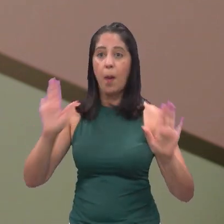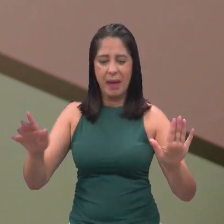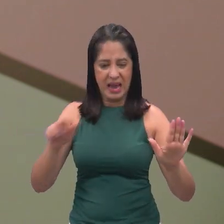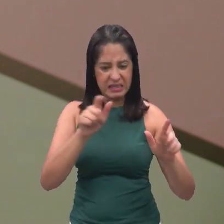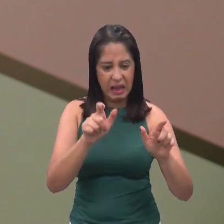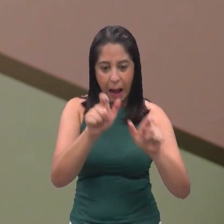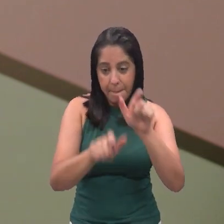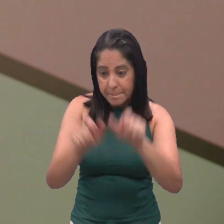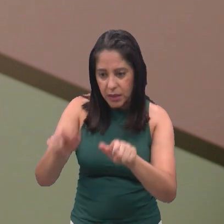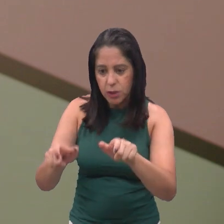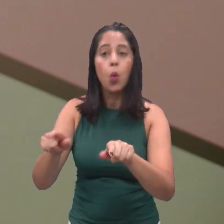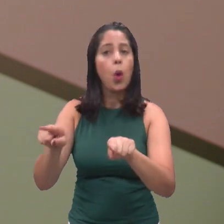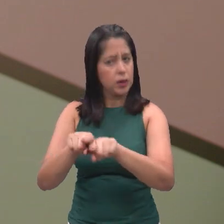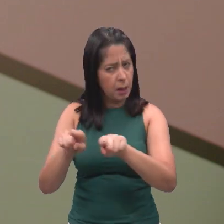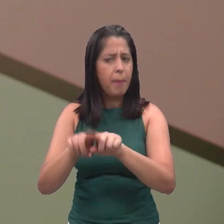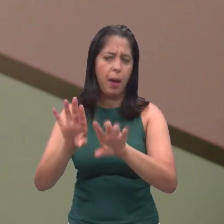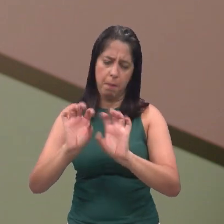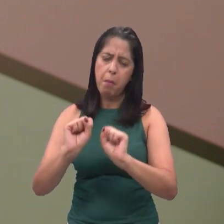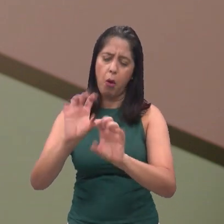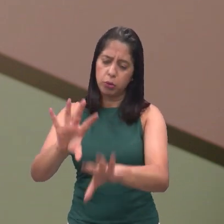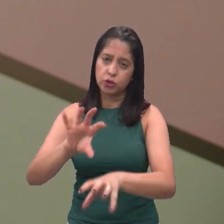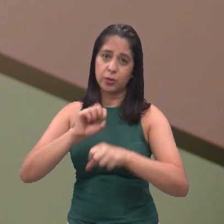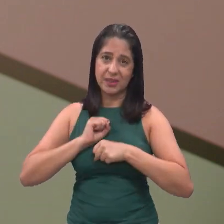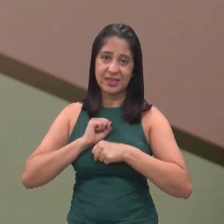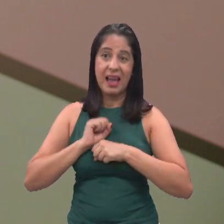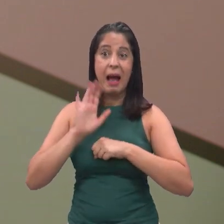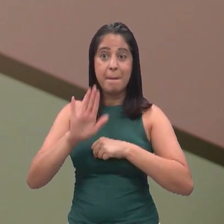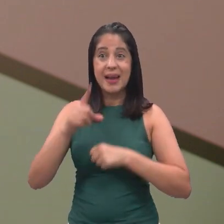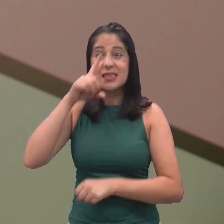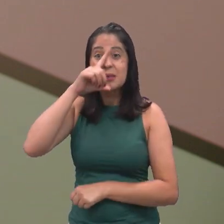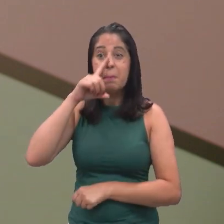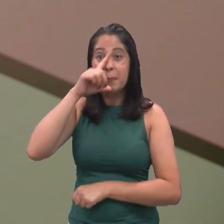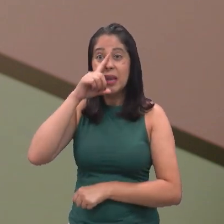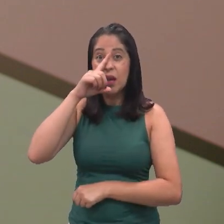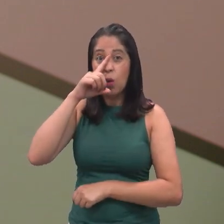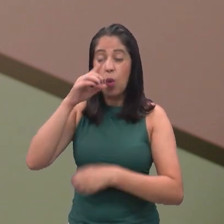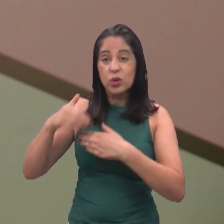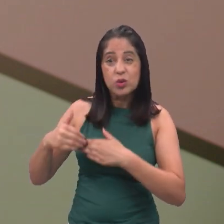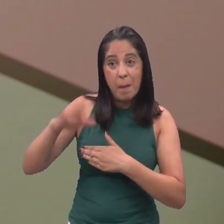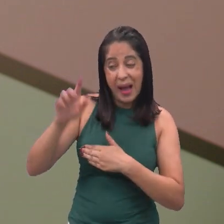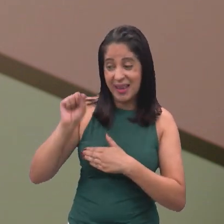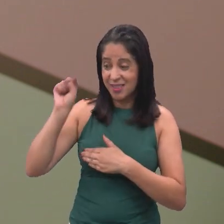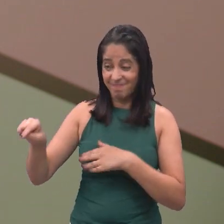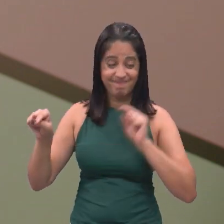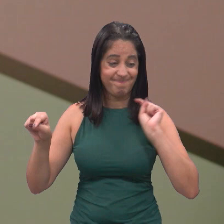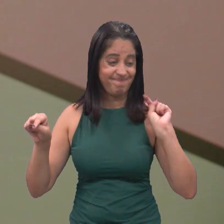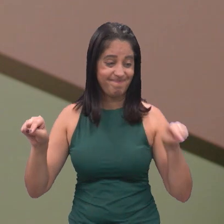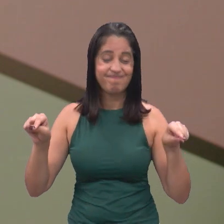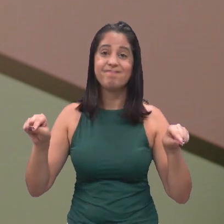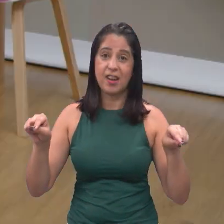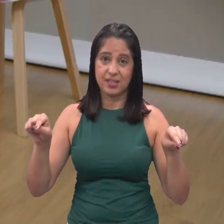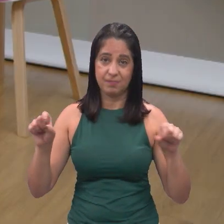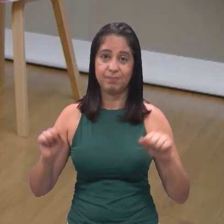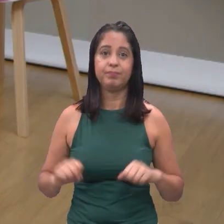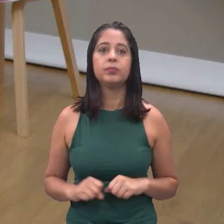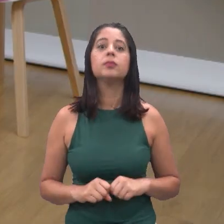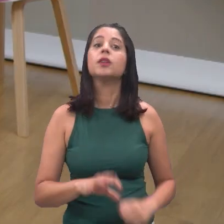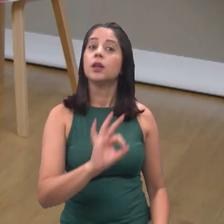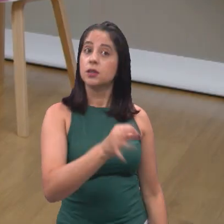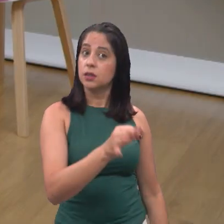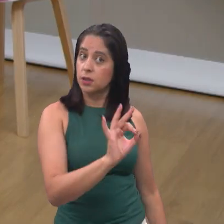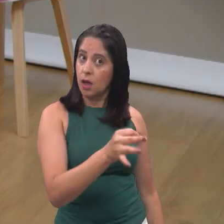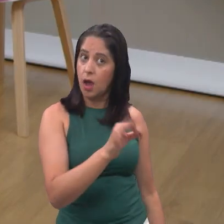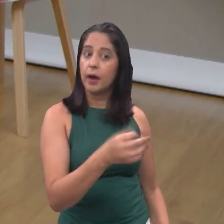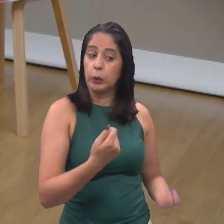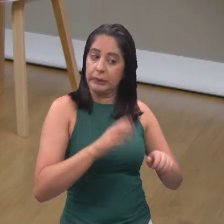mesmo jeito e podem evoluir mal. Mas, em geral, são pessoas que já têm um sistema imunológico não tão bom. É bom reforçar os cuidados aí com